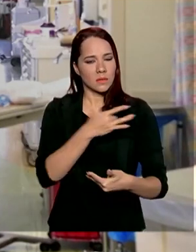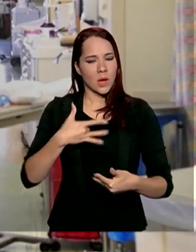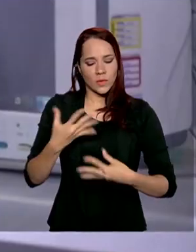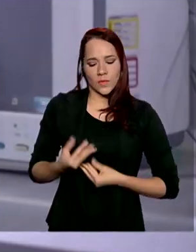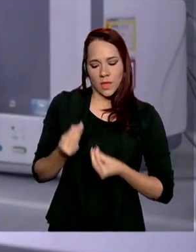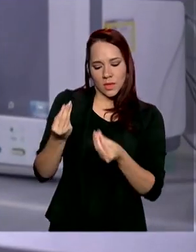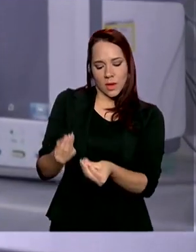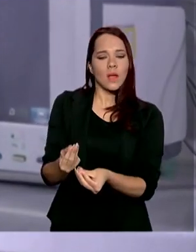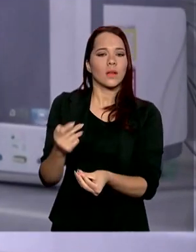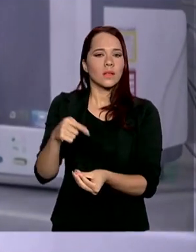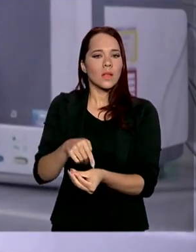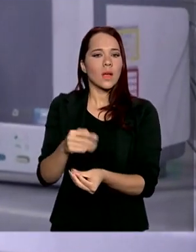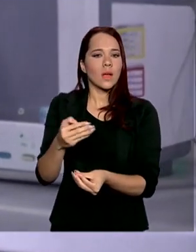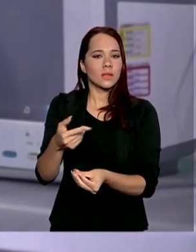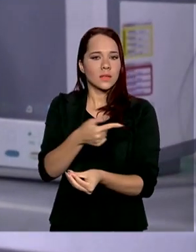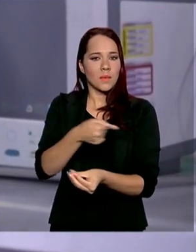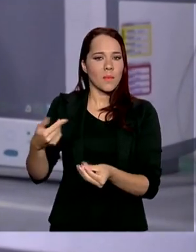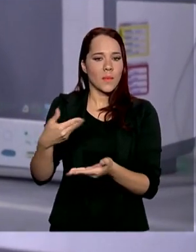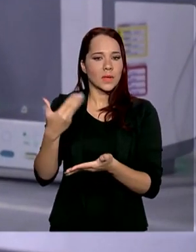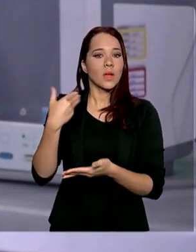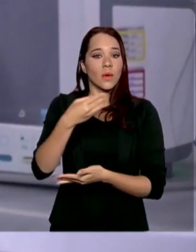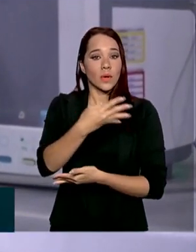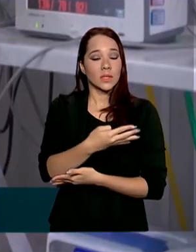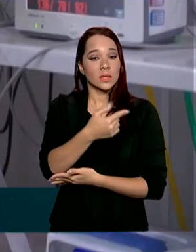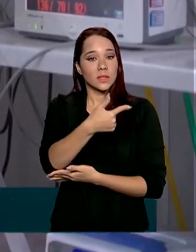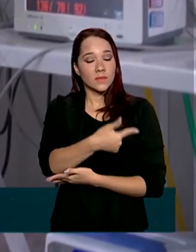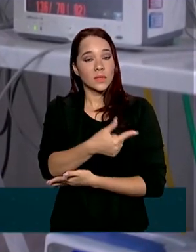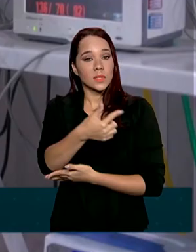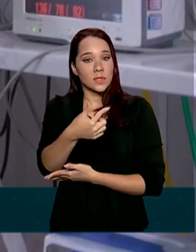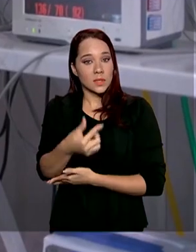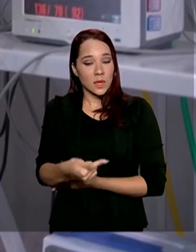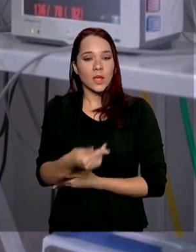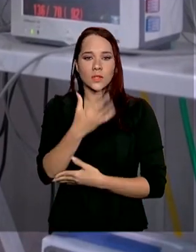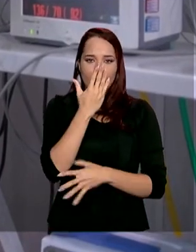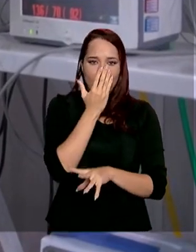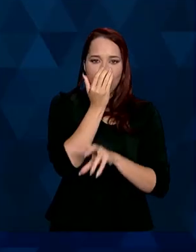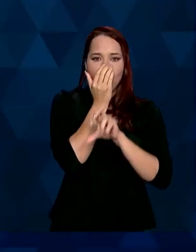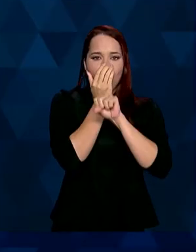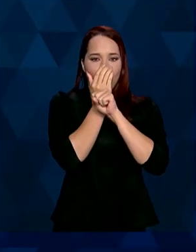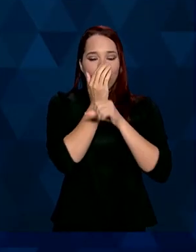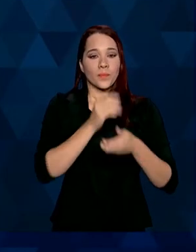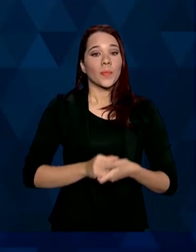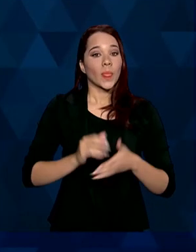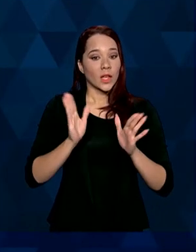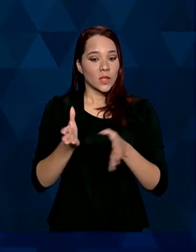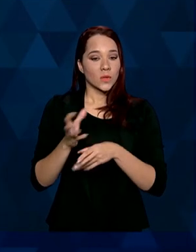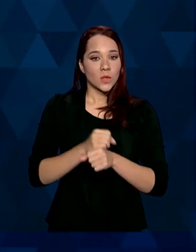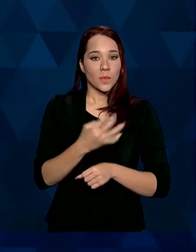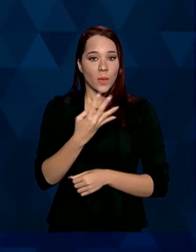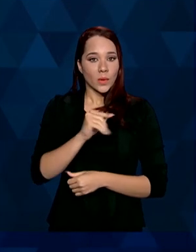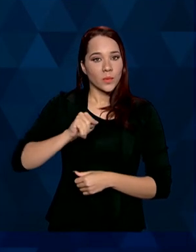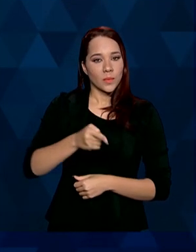foram entregues, na última semana, 427 ventiladores pulmonares. Já são 4